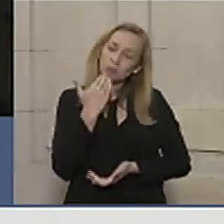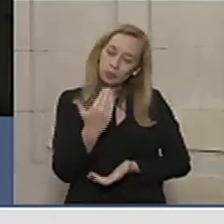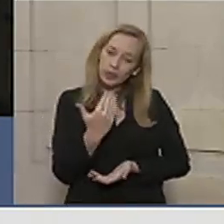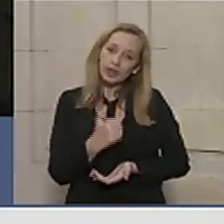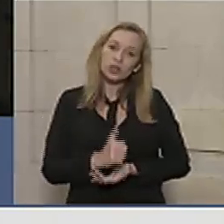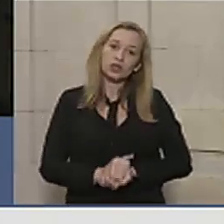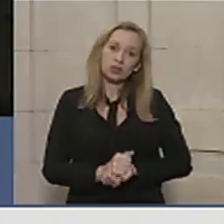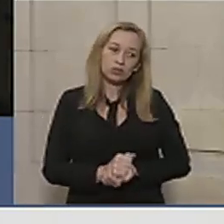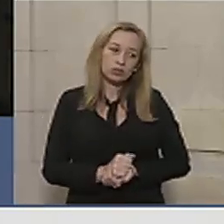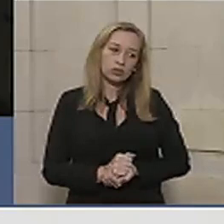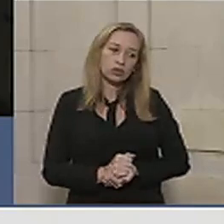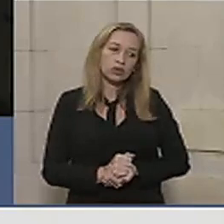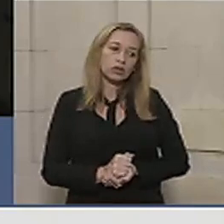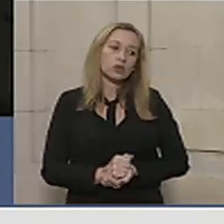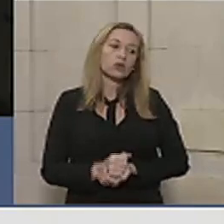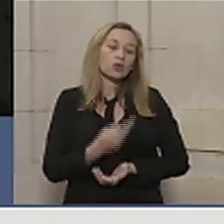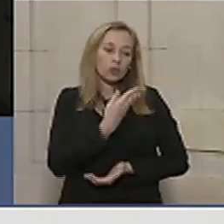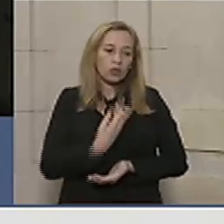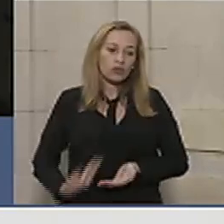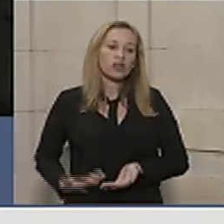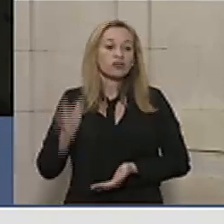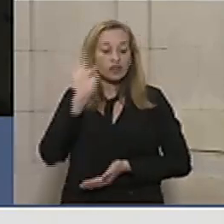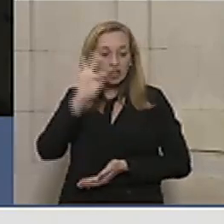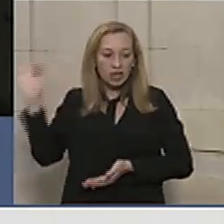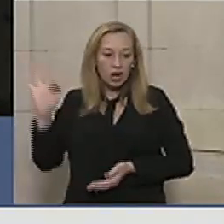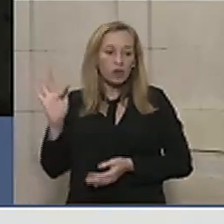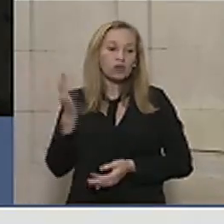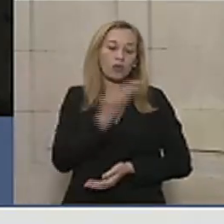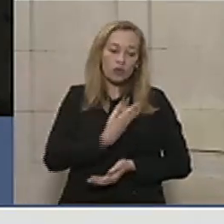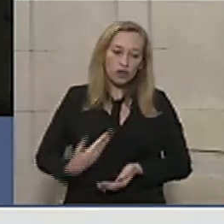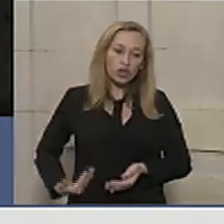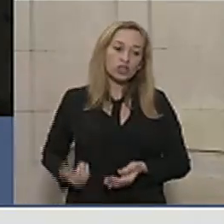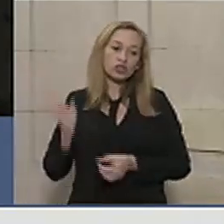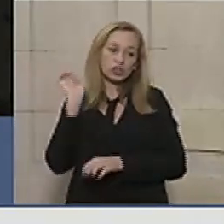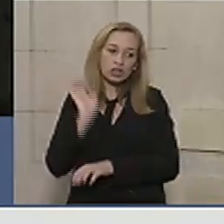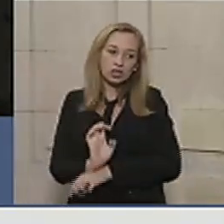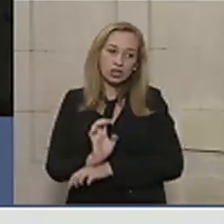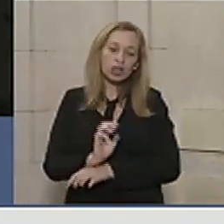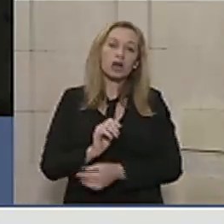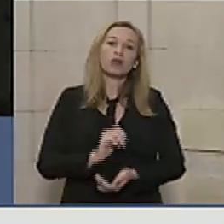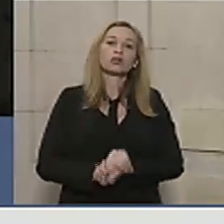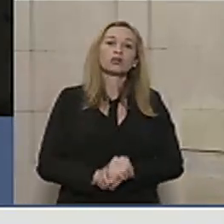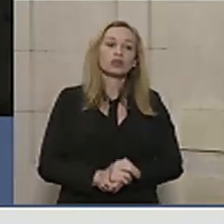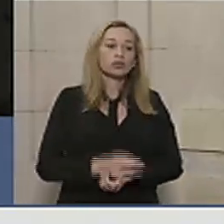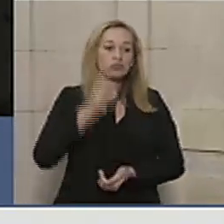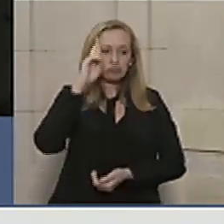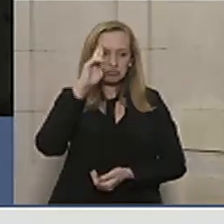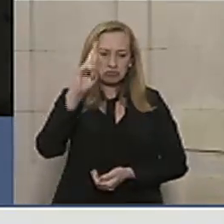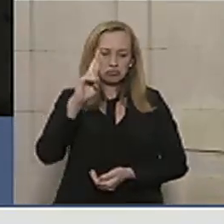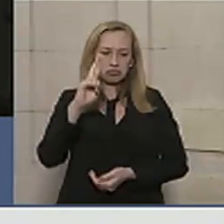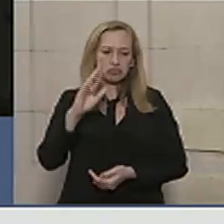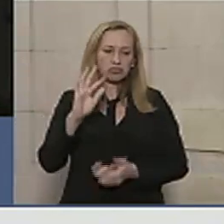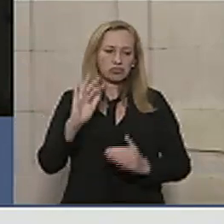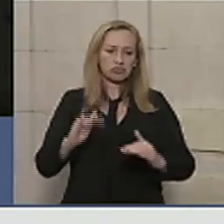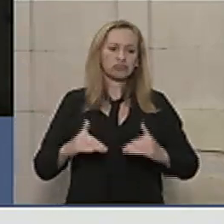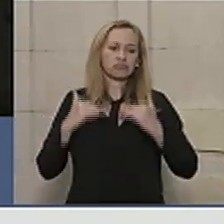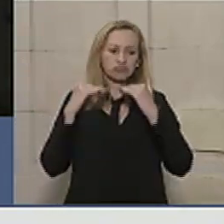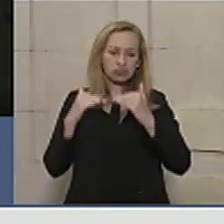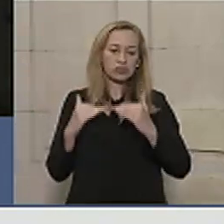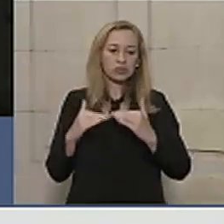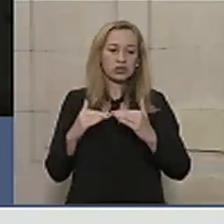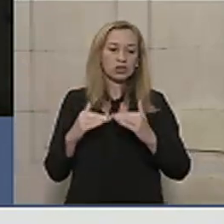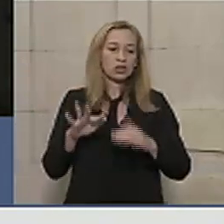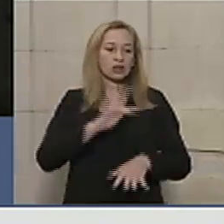apelo para pedir ao governo federal, ao governo estadual, ao comandante, ex-secretário da Polícia Militar,